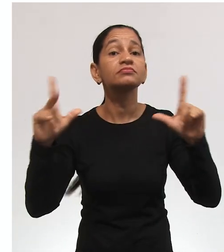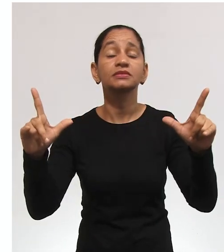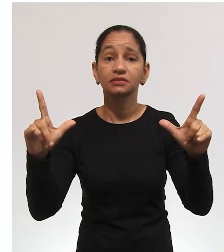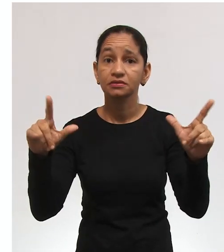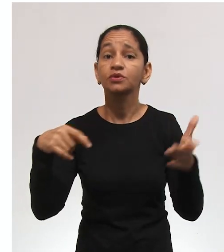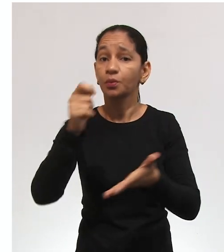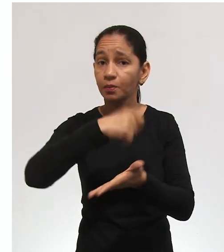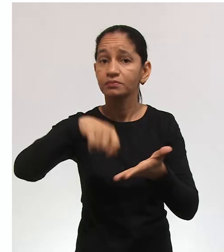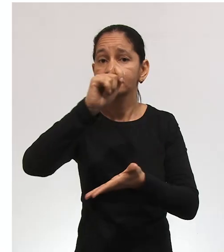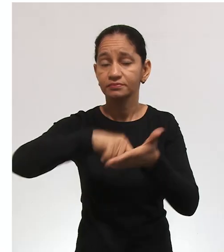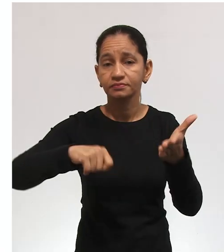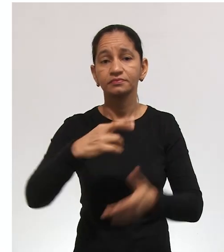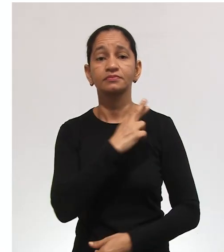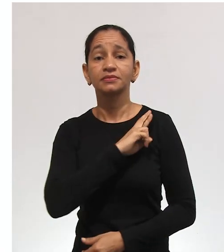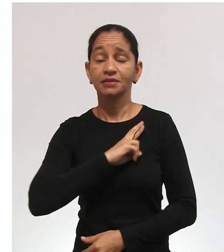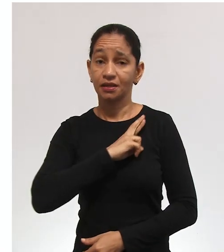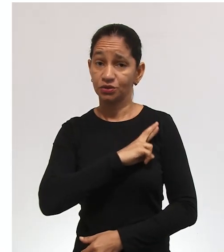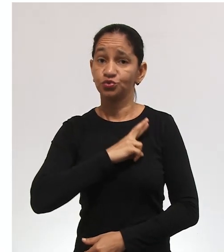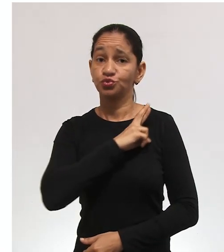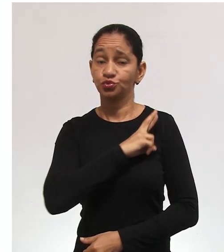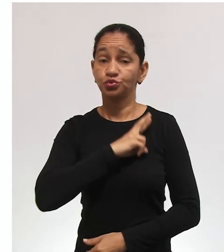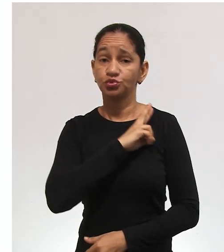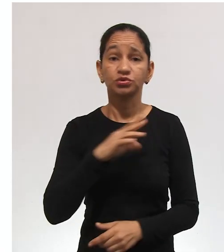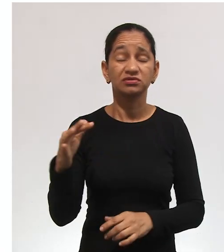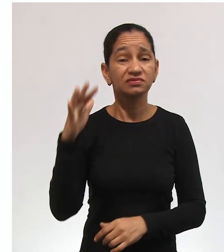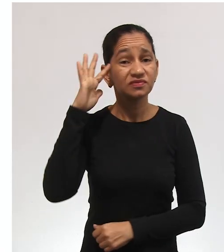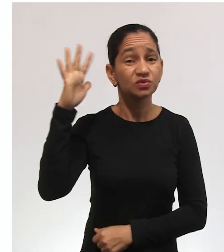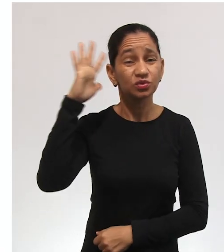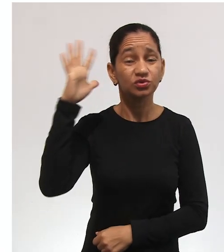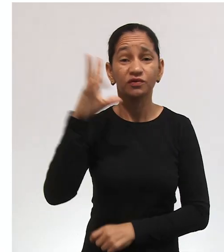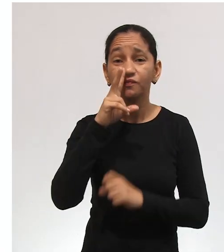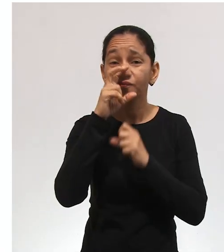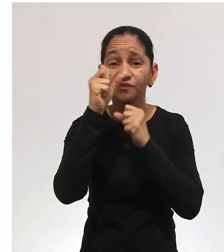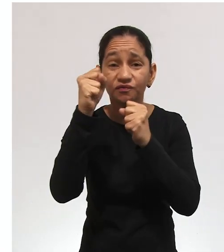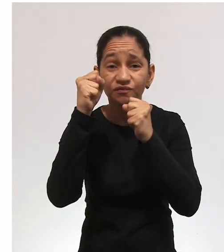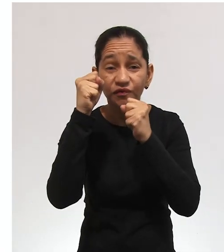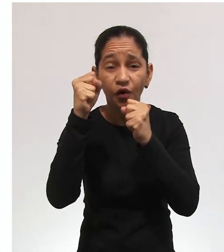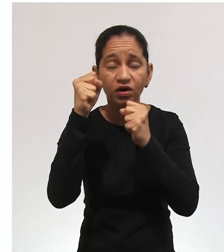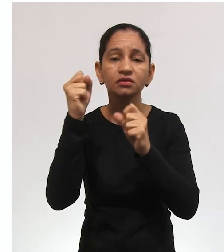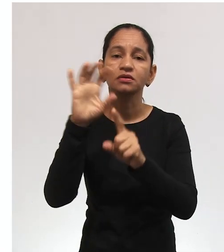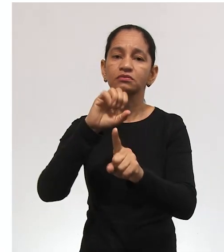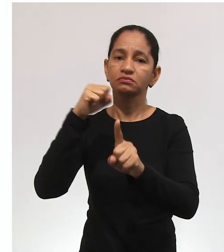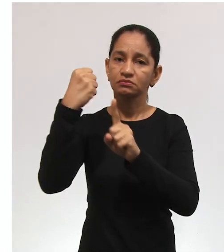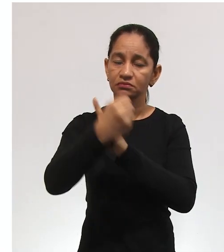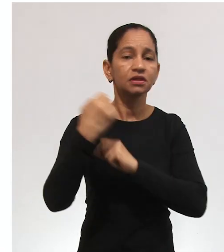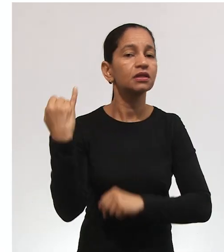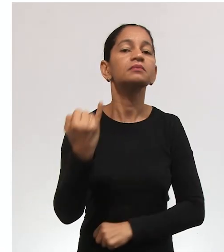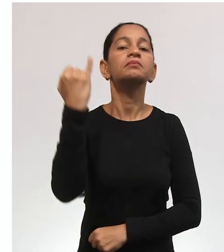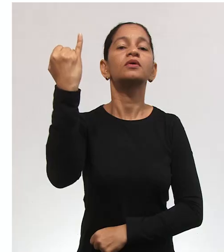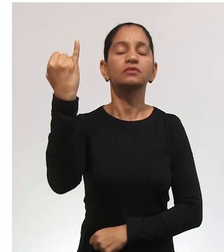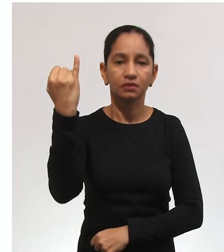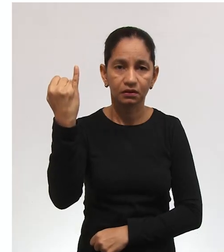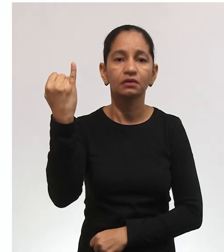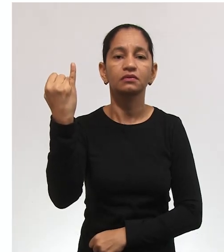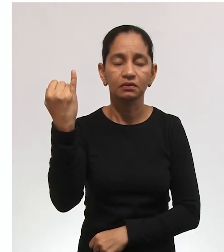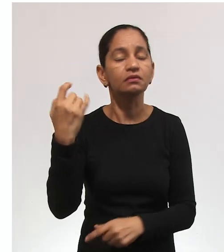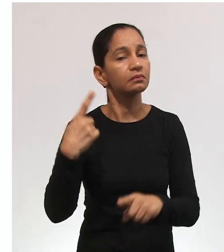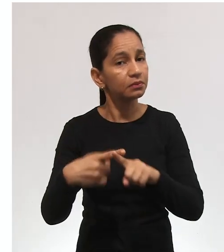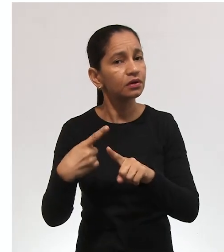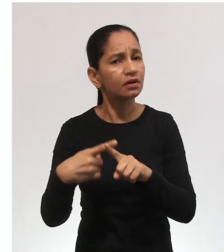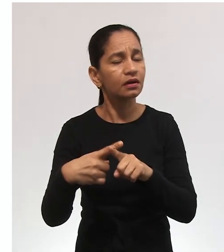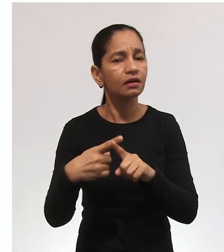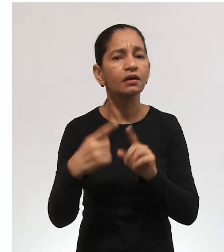evidentemente de cunho religioso, ele tem um teor filosófico e social extremamente importante. Notem que